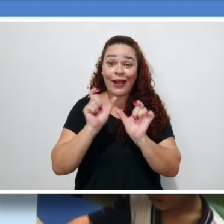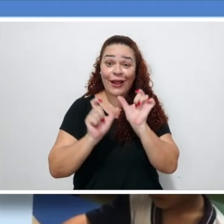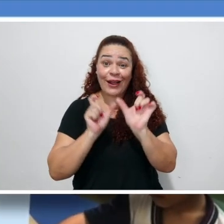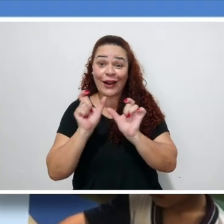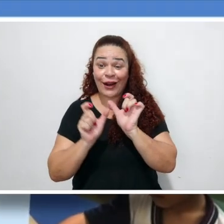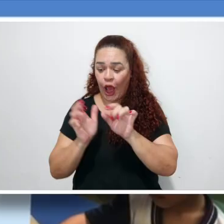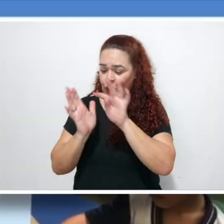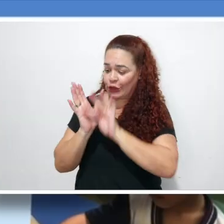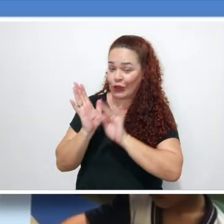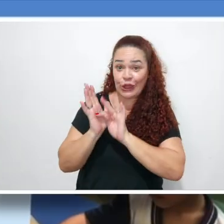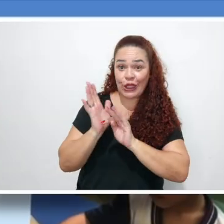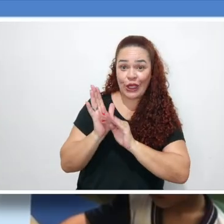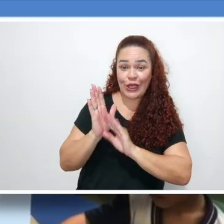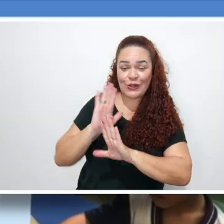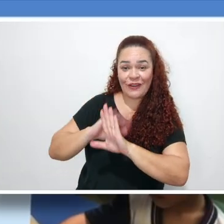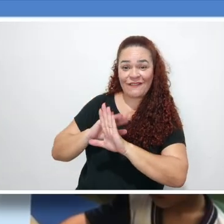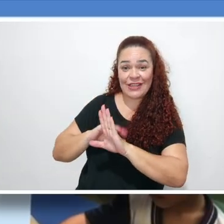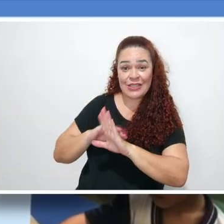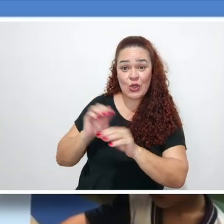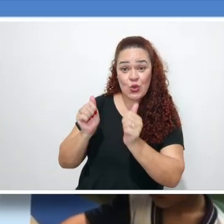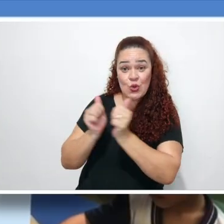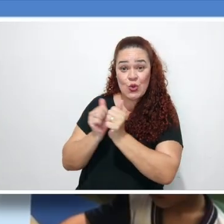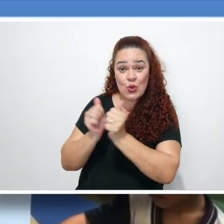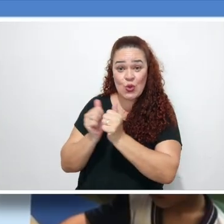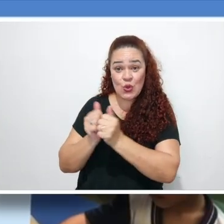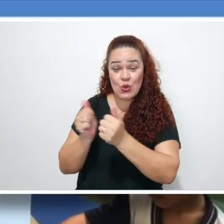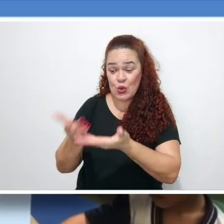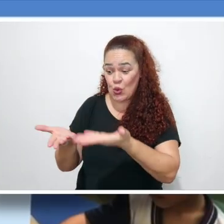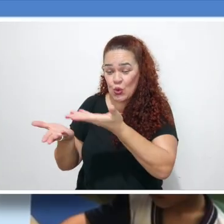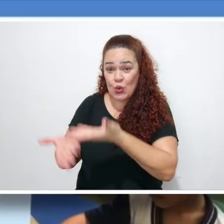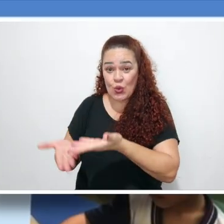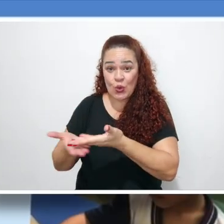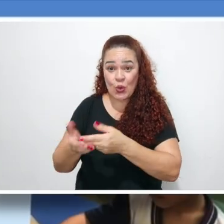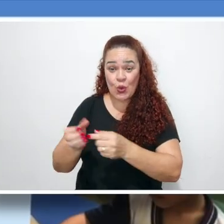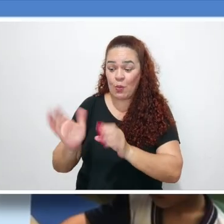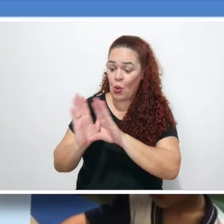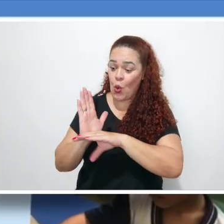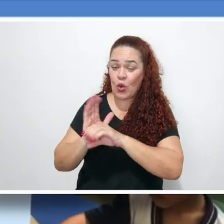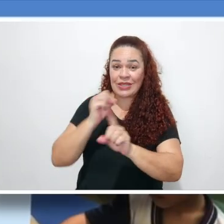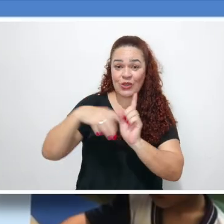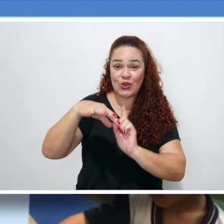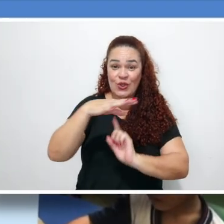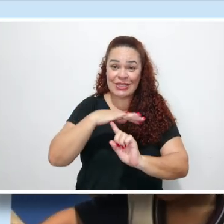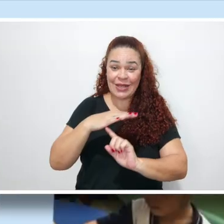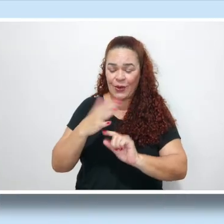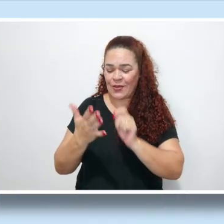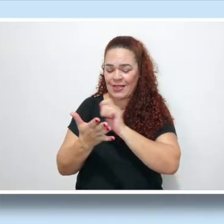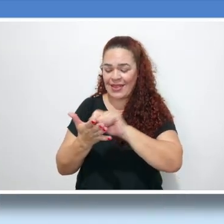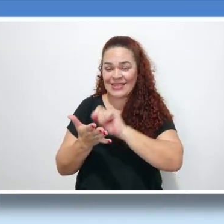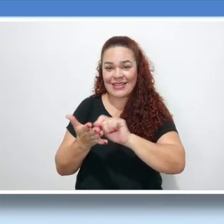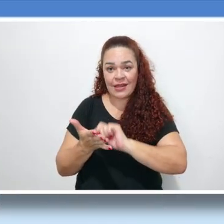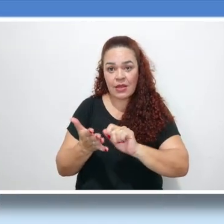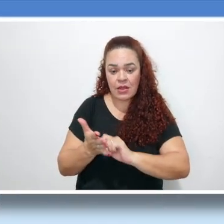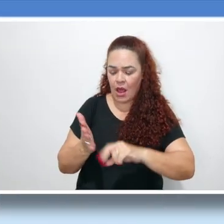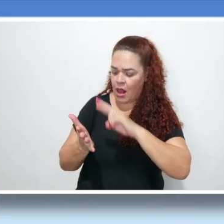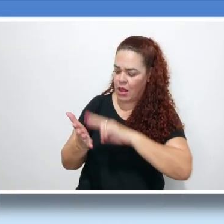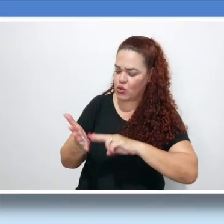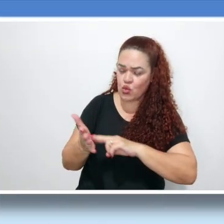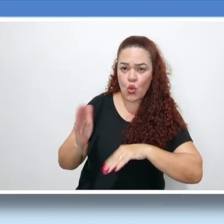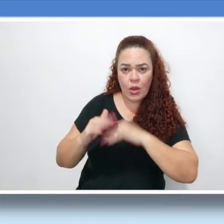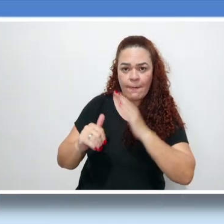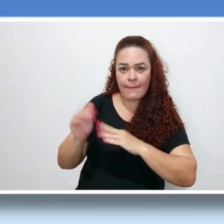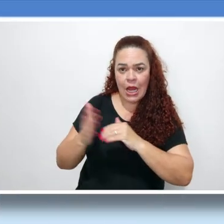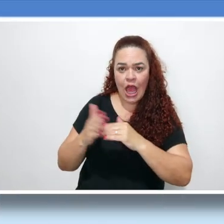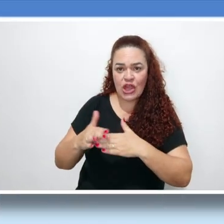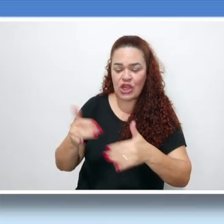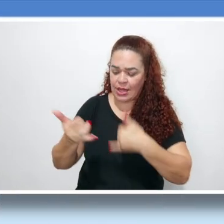Transformando as palavras faladas em textos e elaborando junto à turma o conceito da função social da escrita. As práticas de leitura e escrita